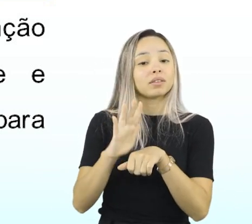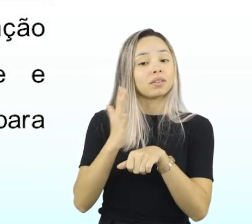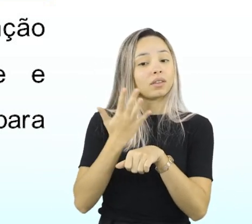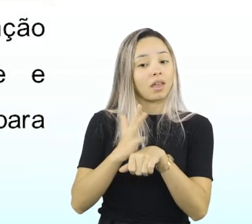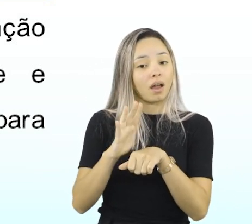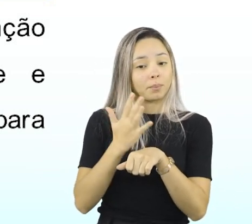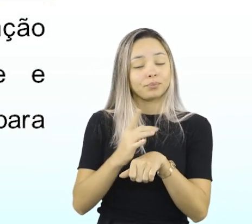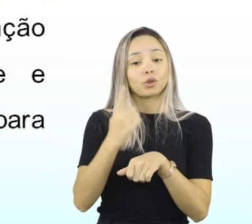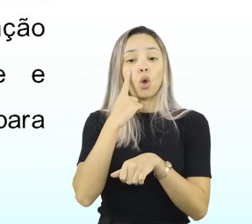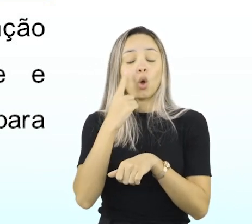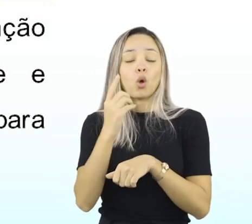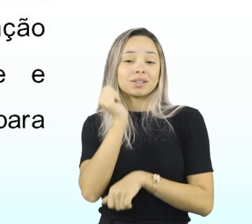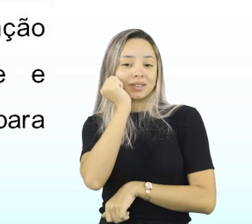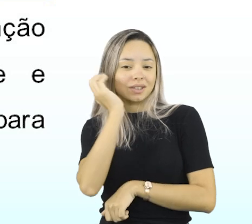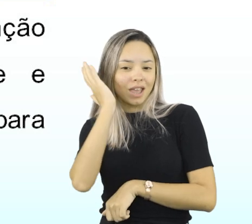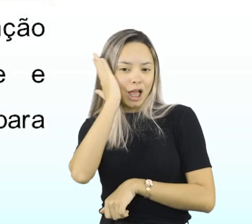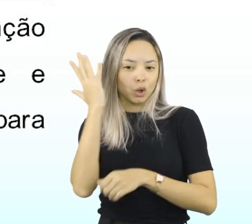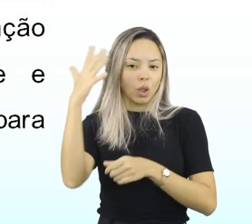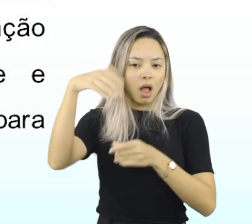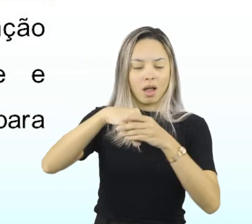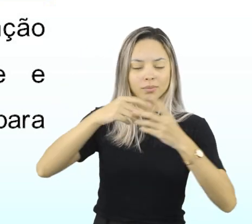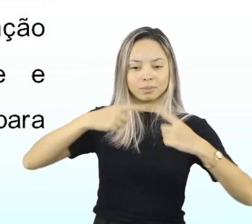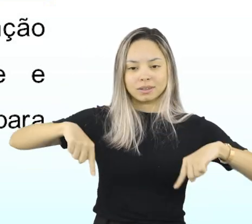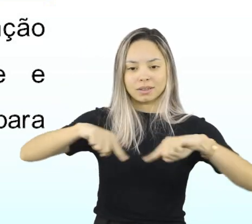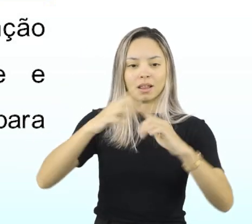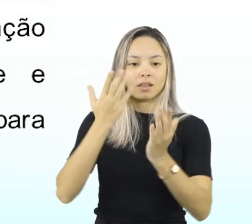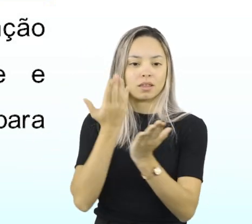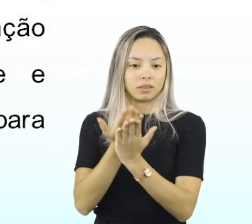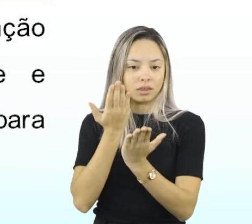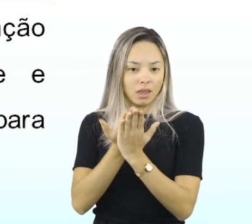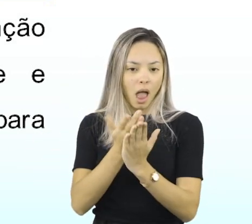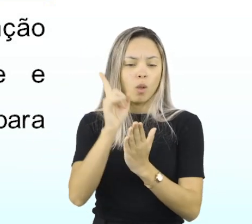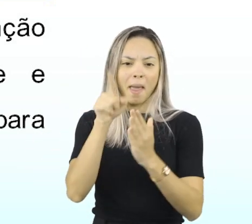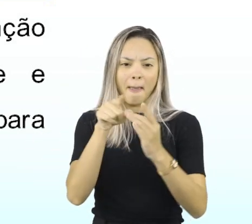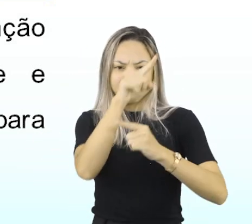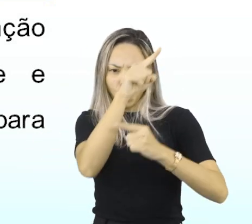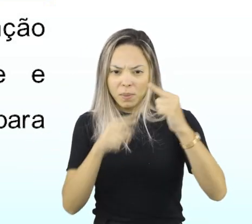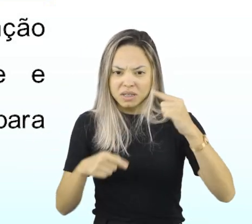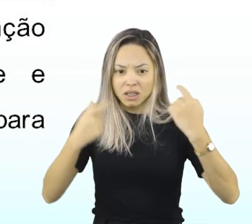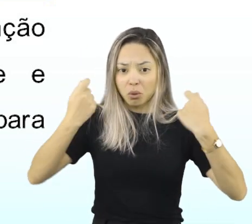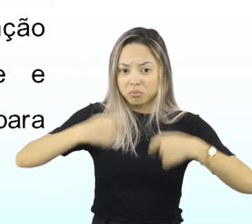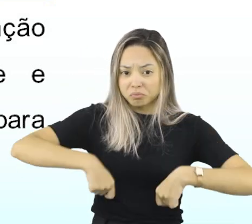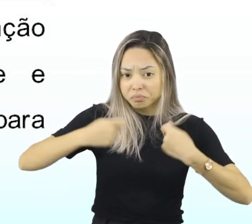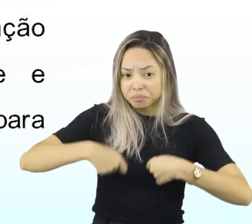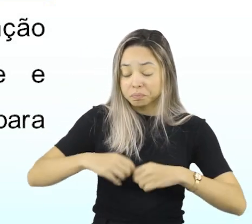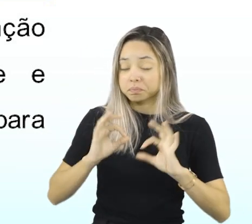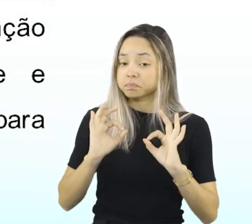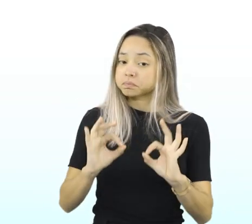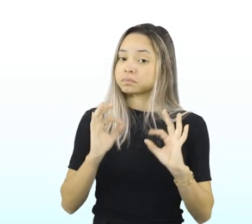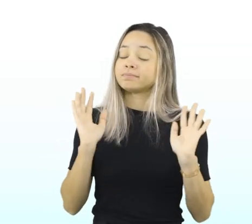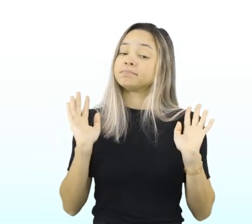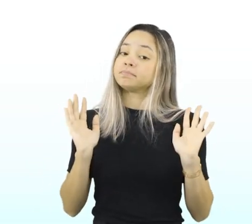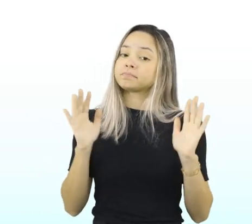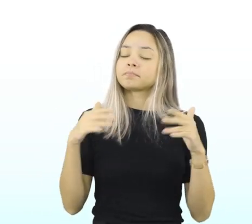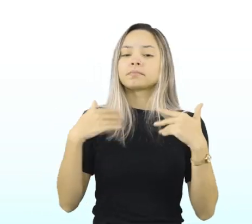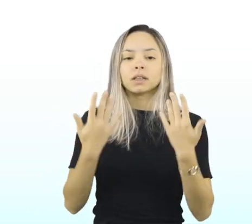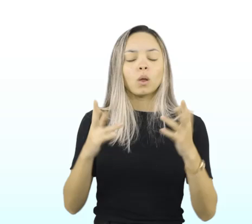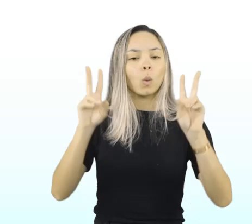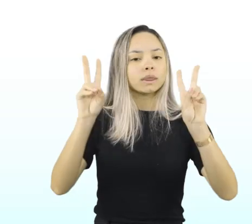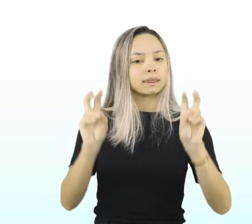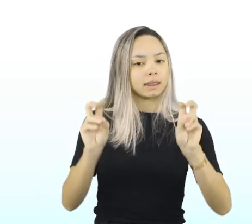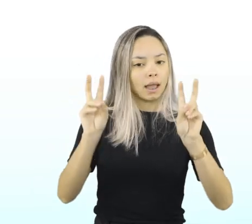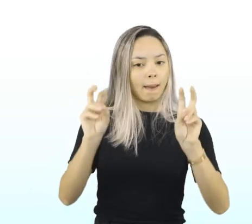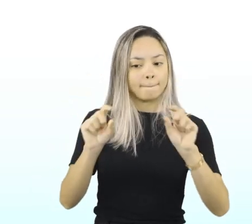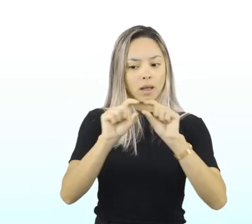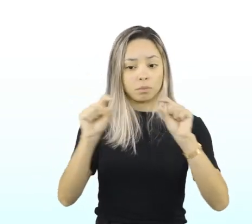um exercício, tá? Olha o tema. Celular em sala de aula. Uma proibição necessária? Pegou o